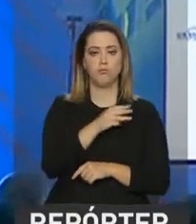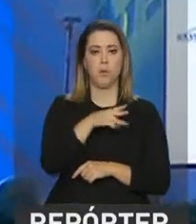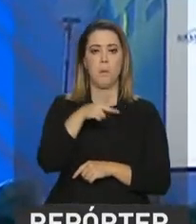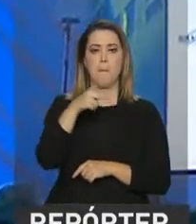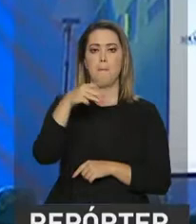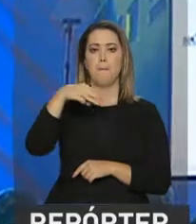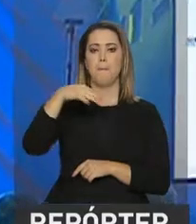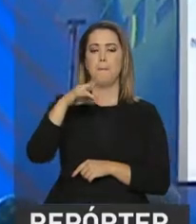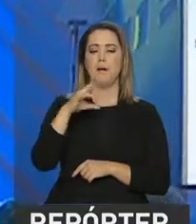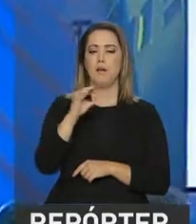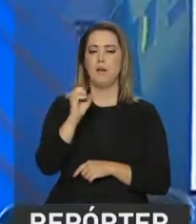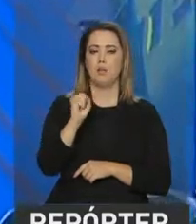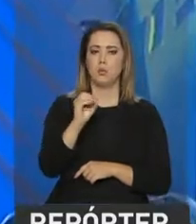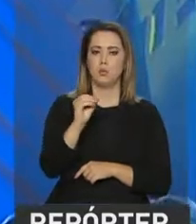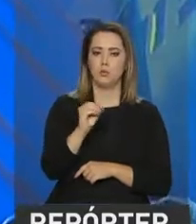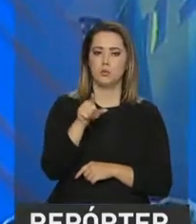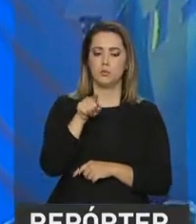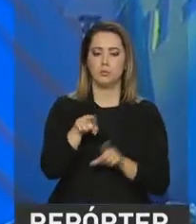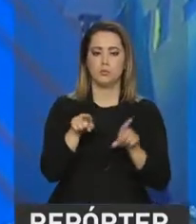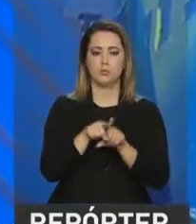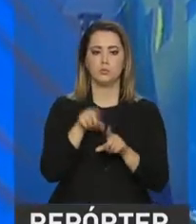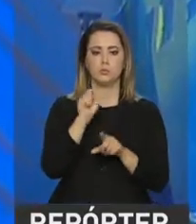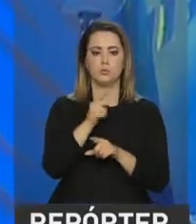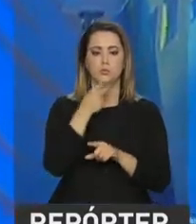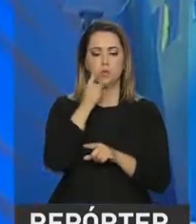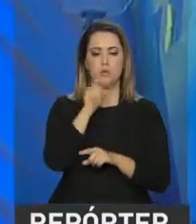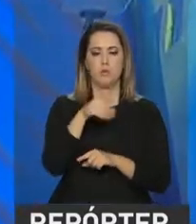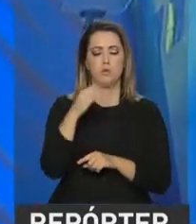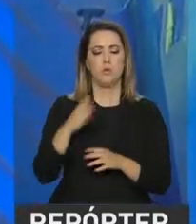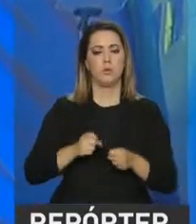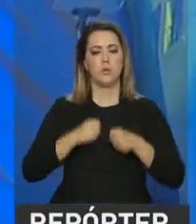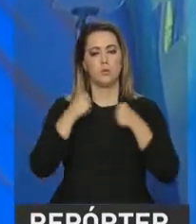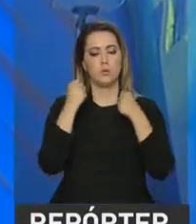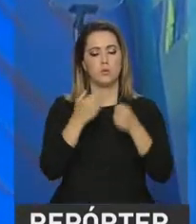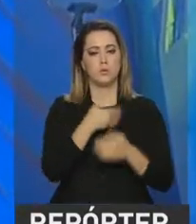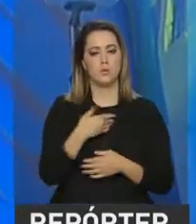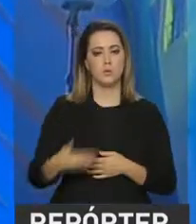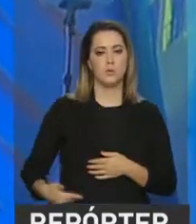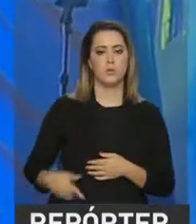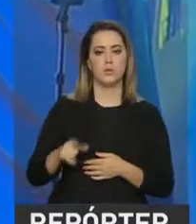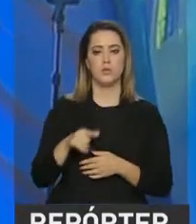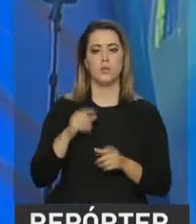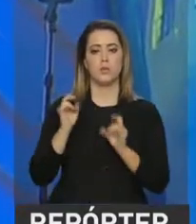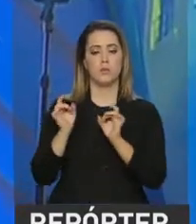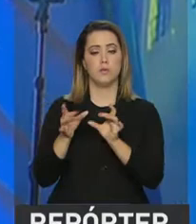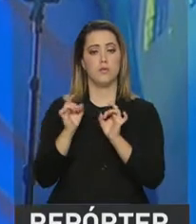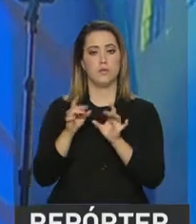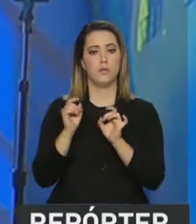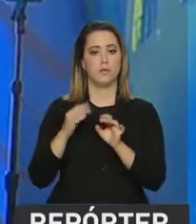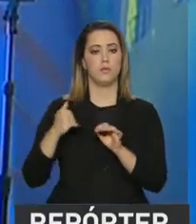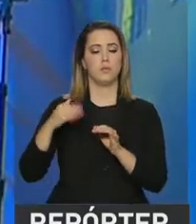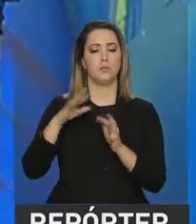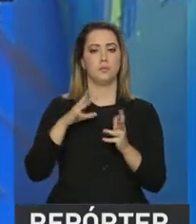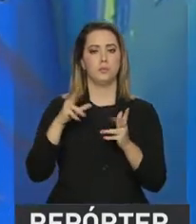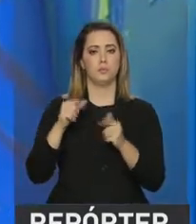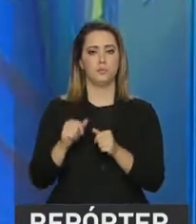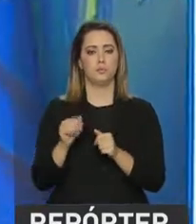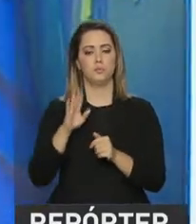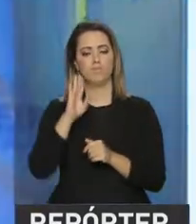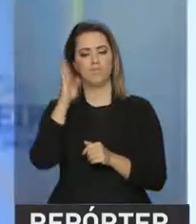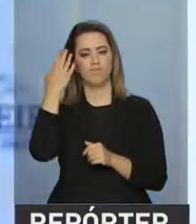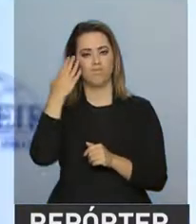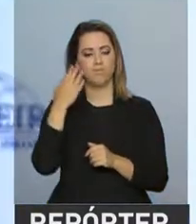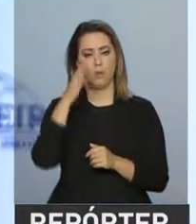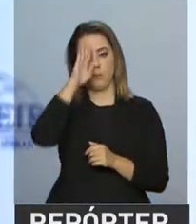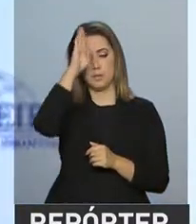Pereira, do Ministério da Indústria, Comércio Exterior e Serviços, falou do empenho do governo em ampliar as exportações para os principais mercados do